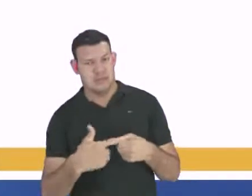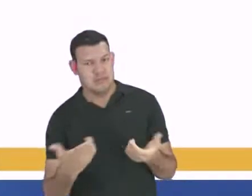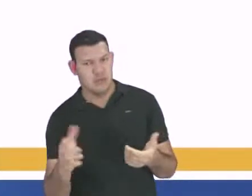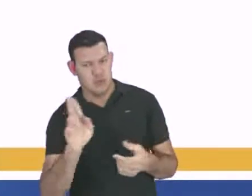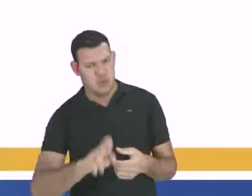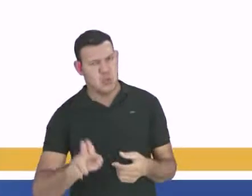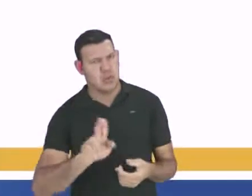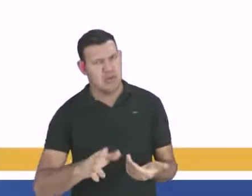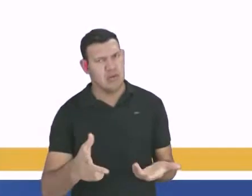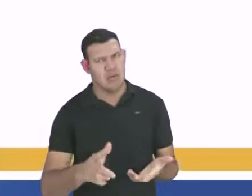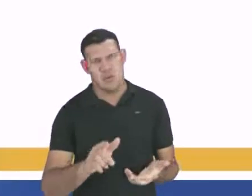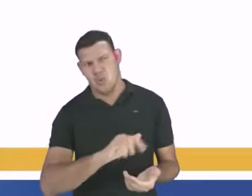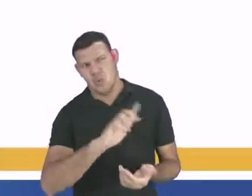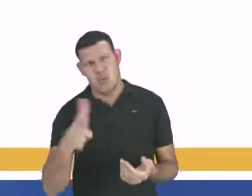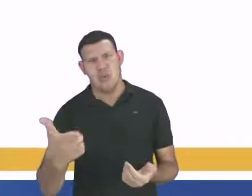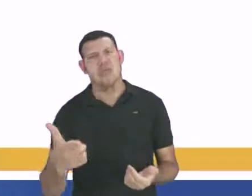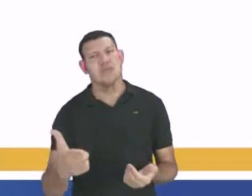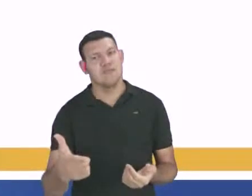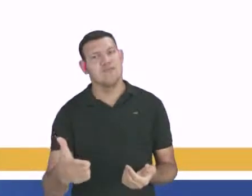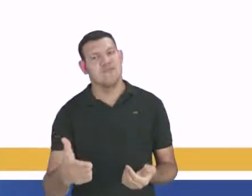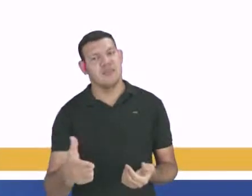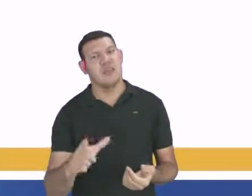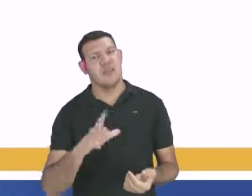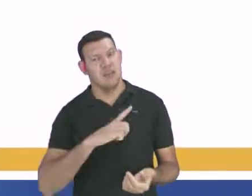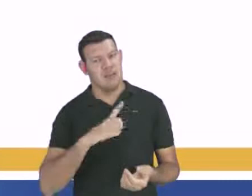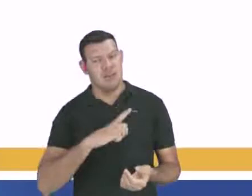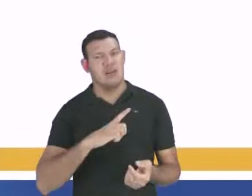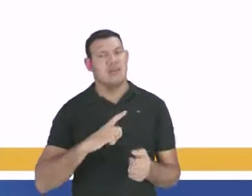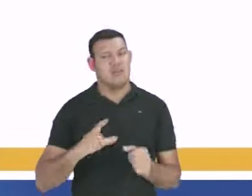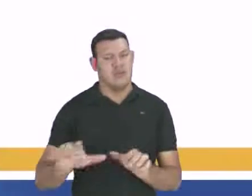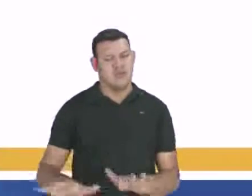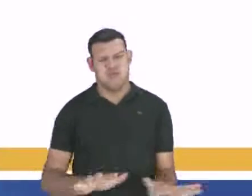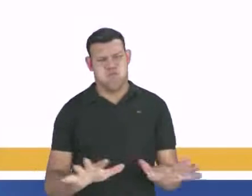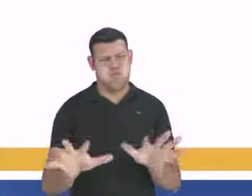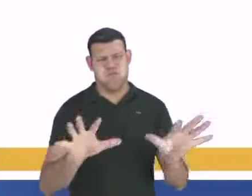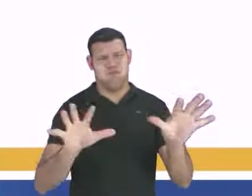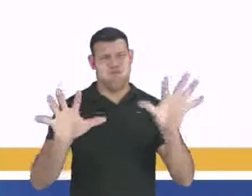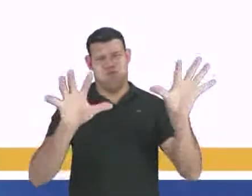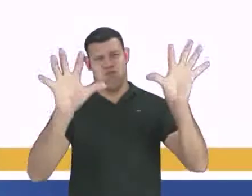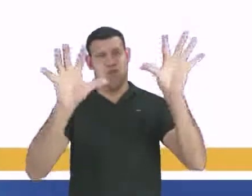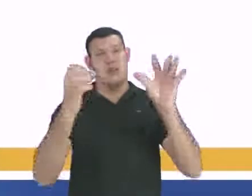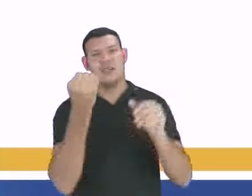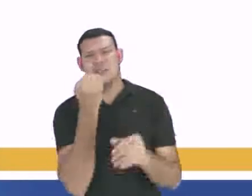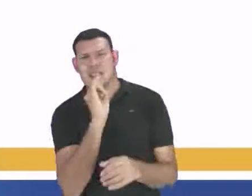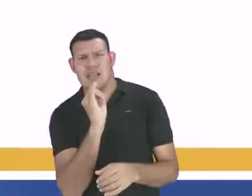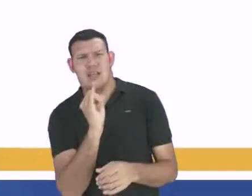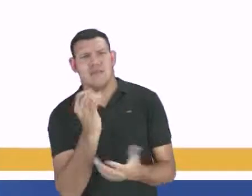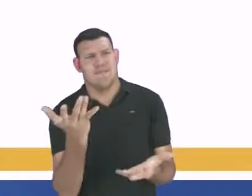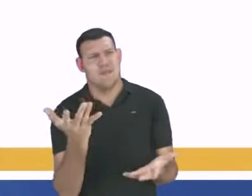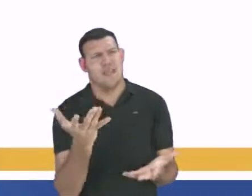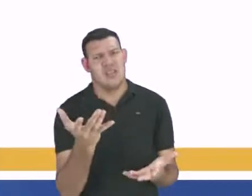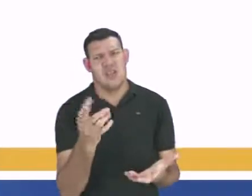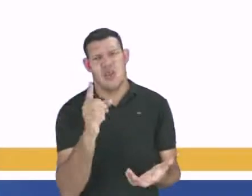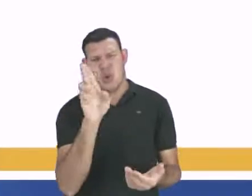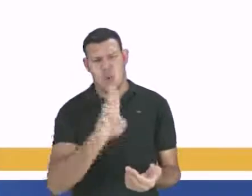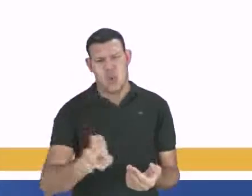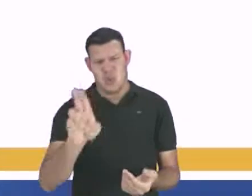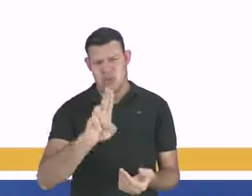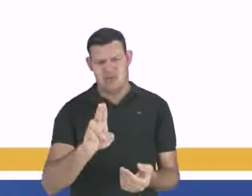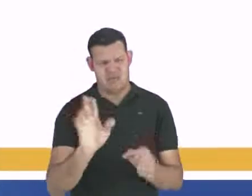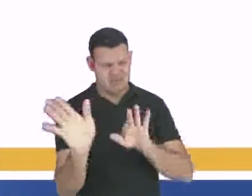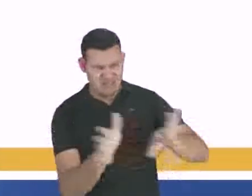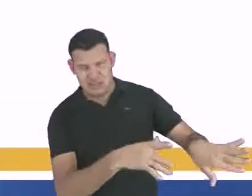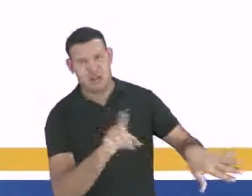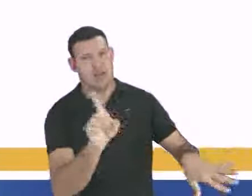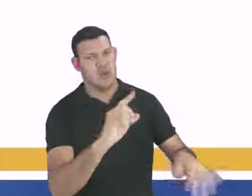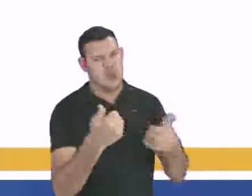né, ou outro meio, faz com que sejam lançados mais gases na atmosfera. Se você adota ali, não é deixar de usar um carro, né, deixar de